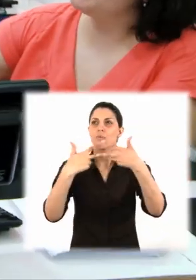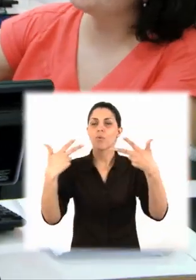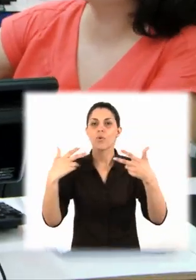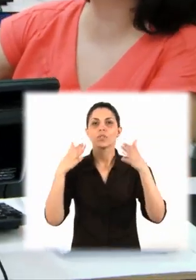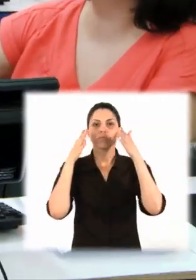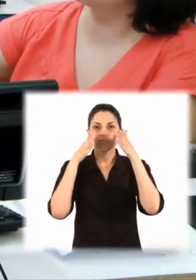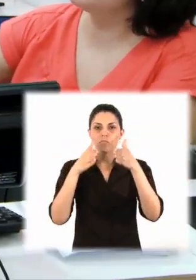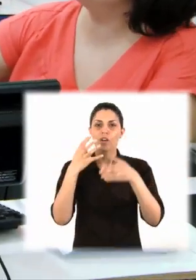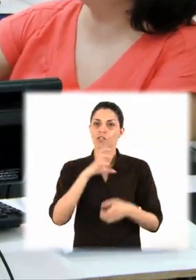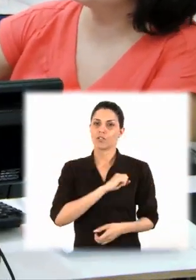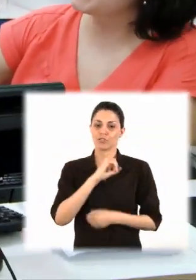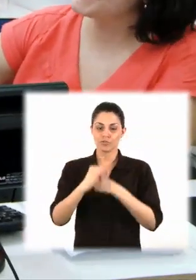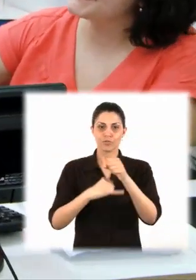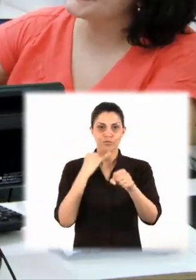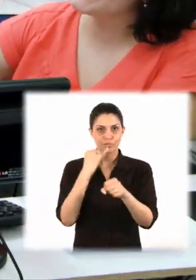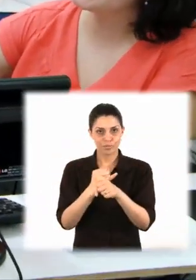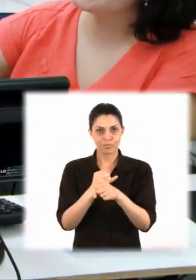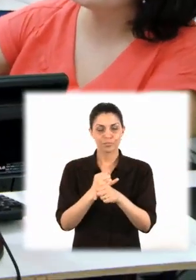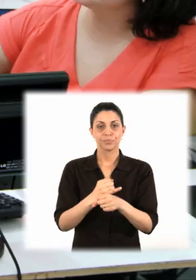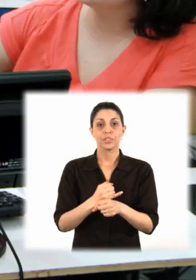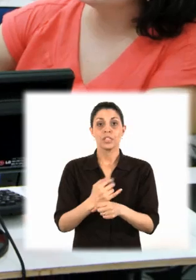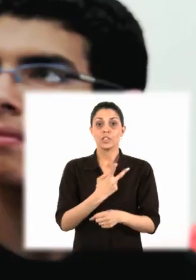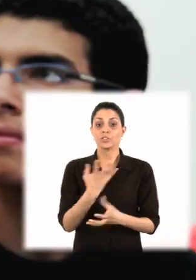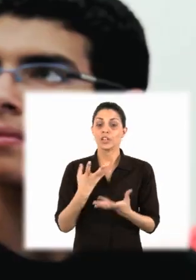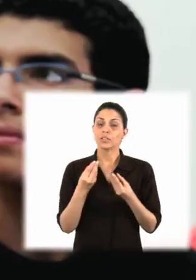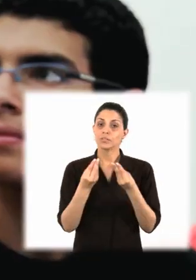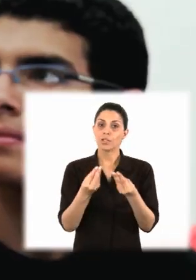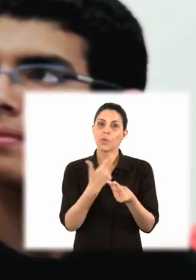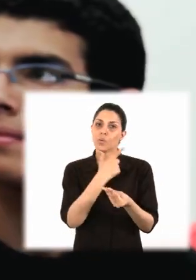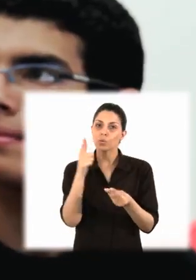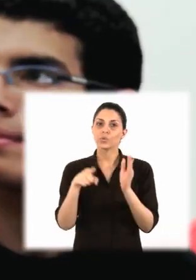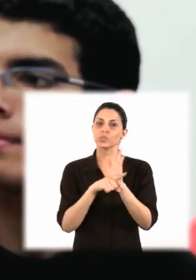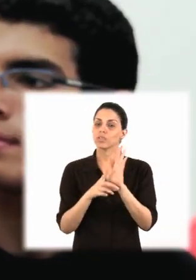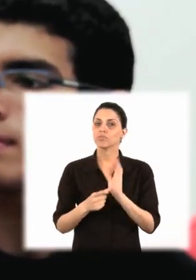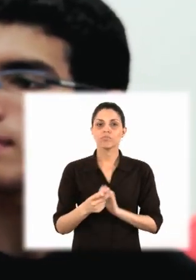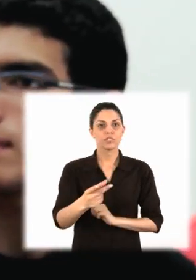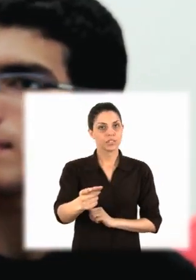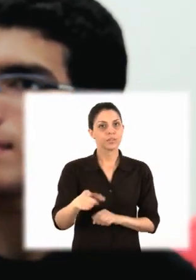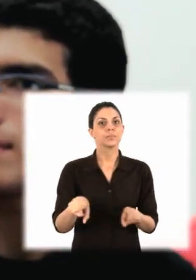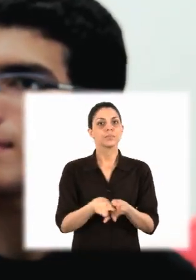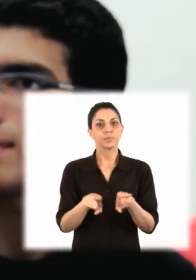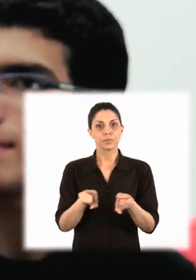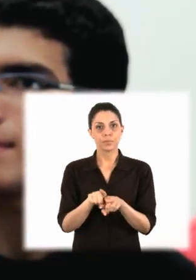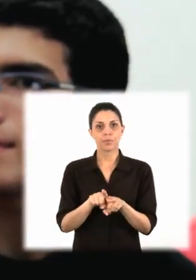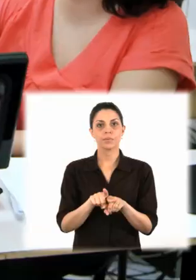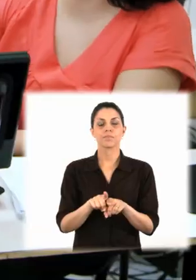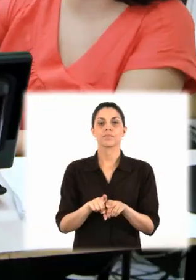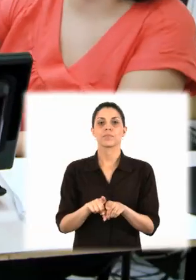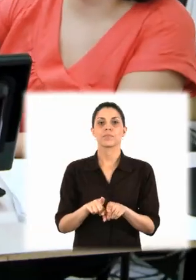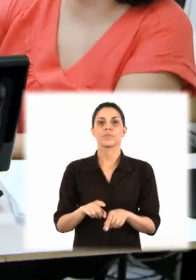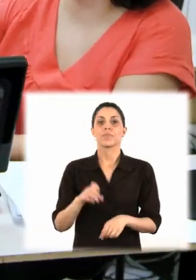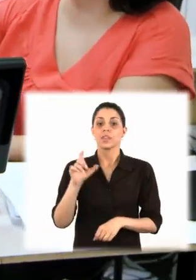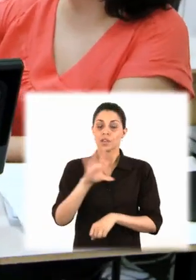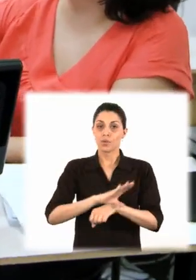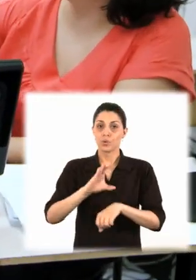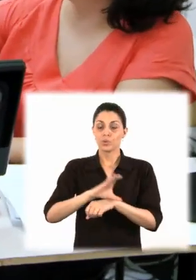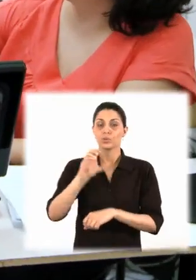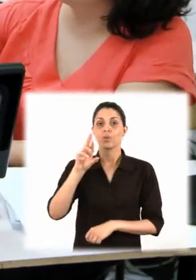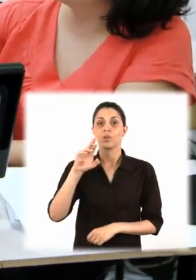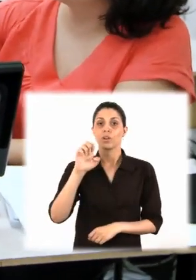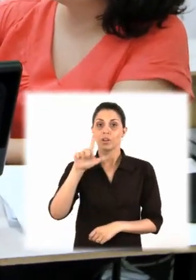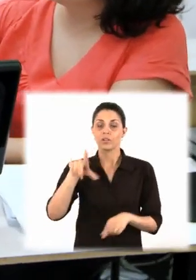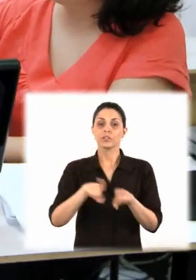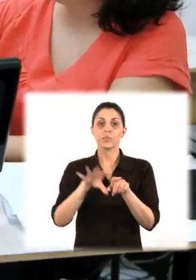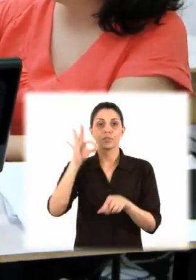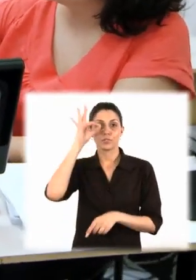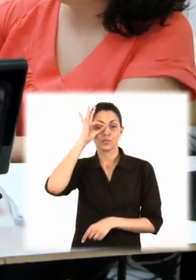de trabalho, gostava muito de informática. E a gente queria trazer outra coisa que vai te ajudar para sempre também nessa área que você escolheu, que é